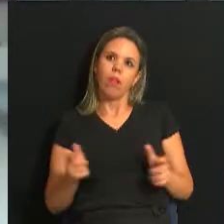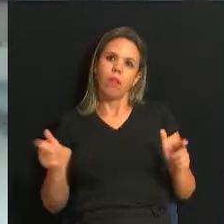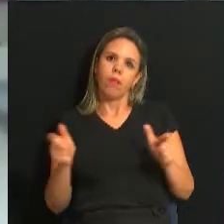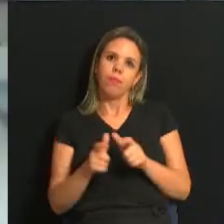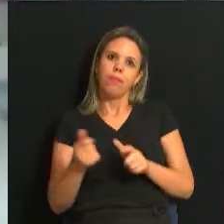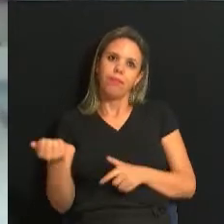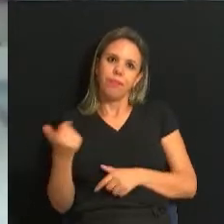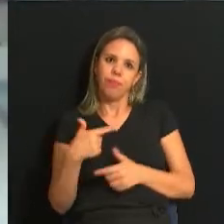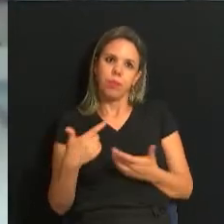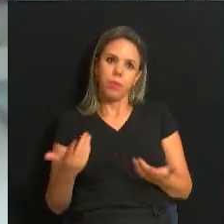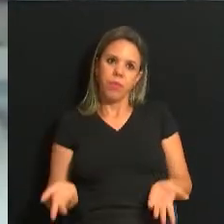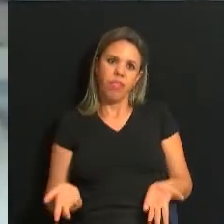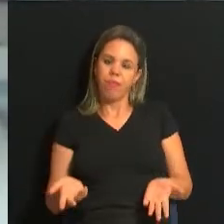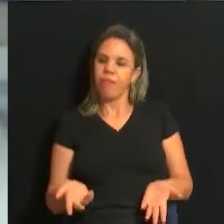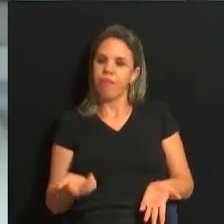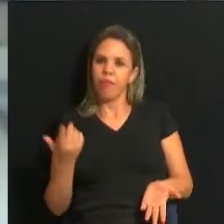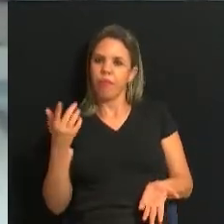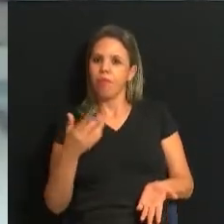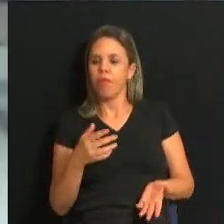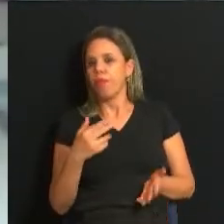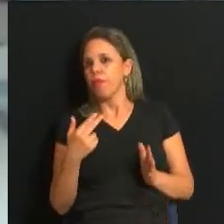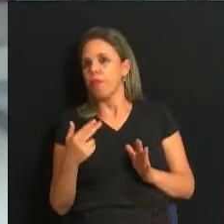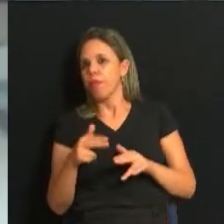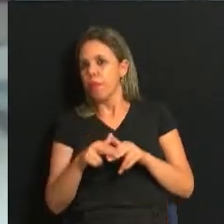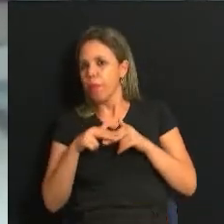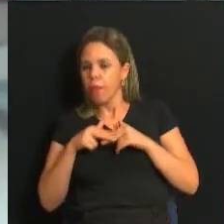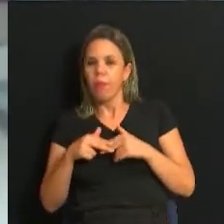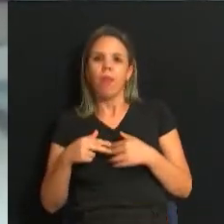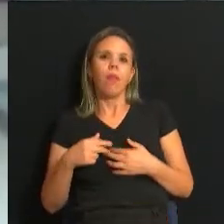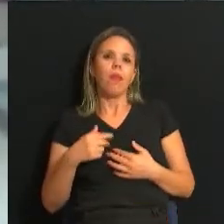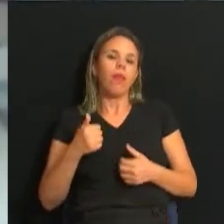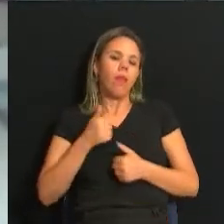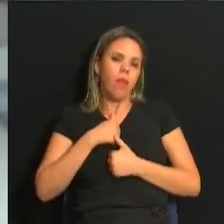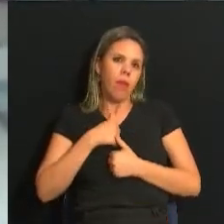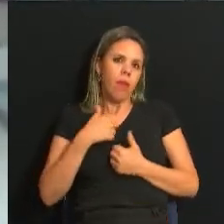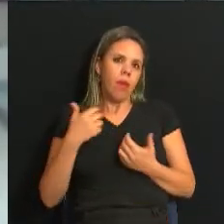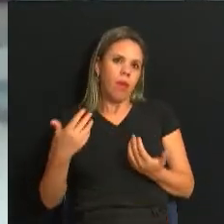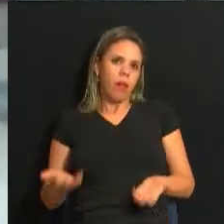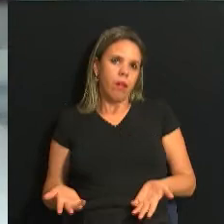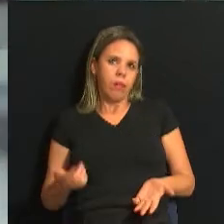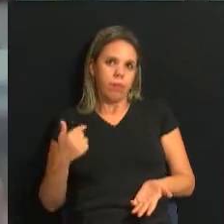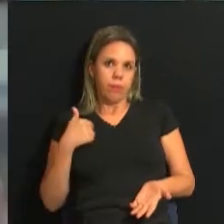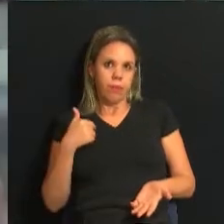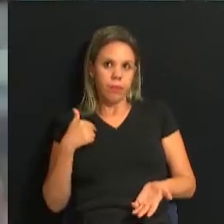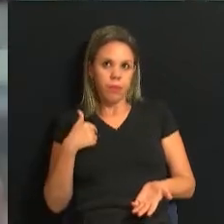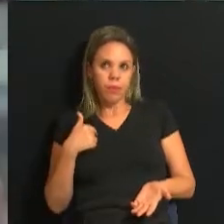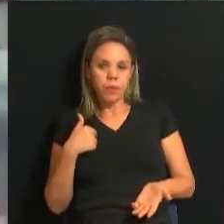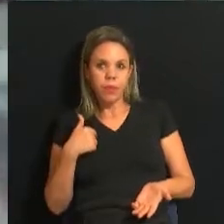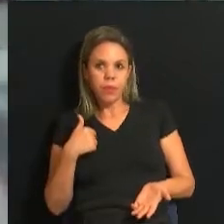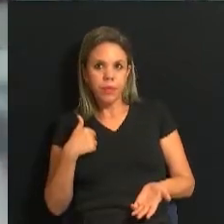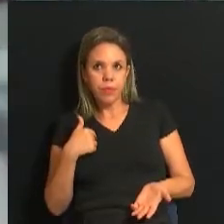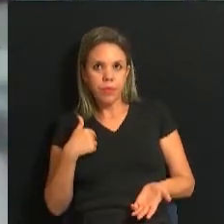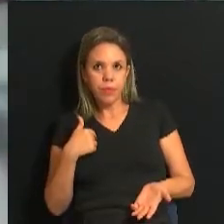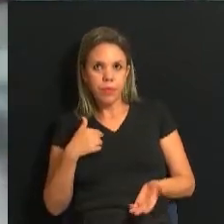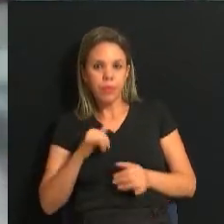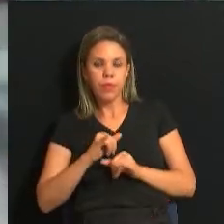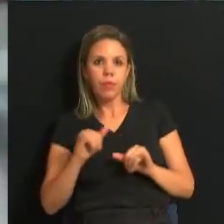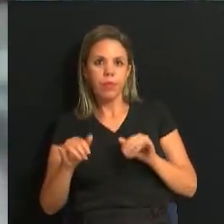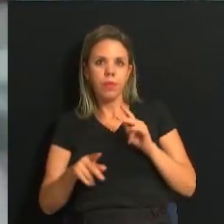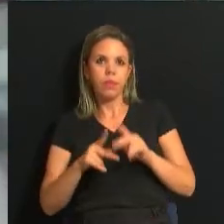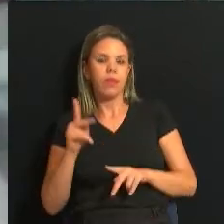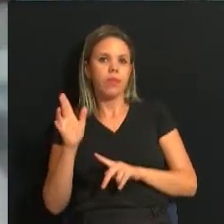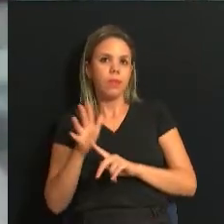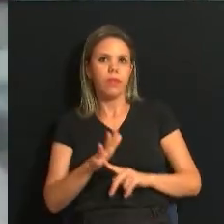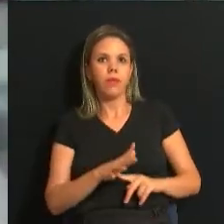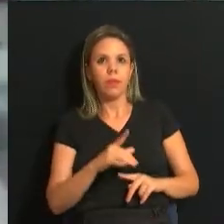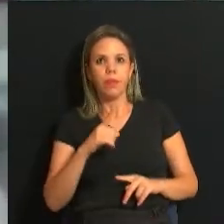meu. E em nome dessa busca cega da autoestima, eu atropelo as pessoas, eu